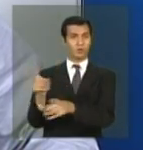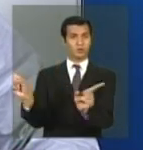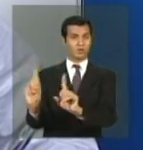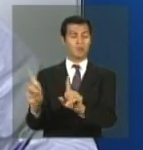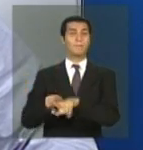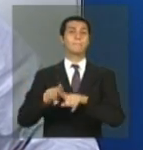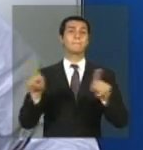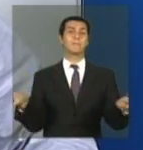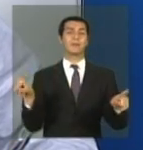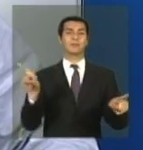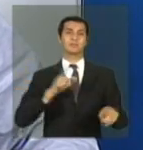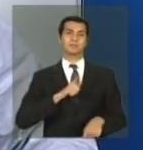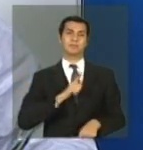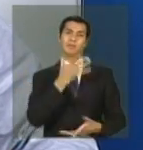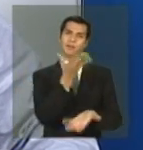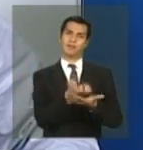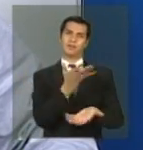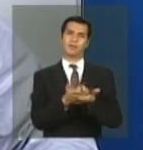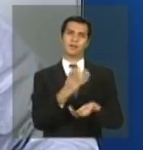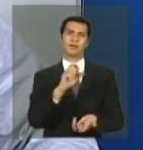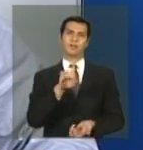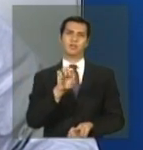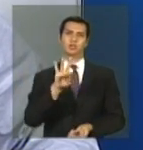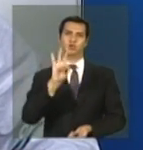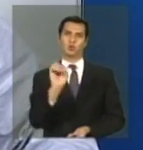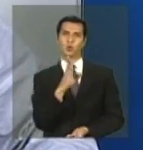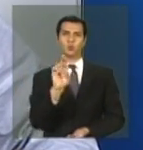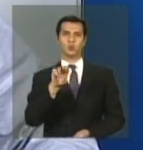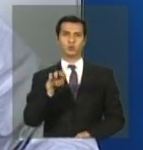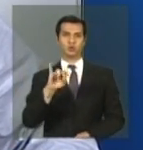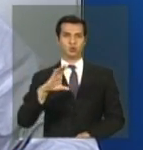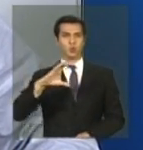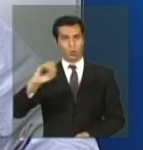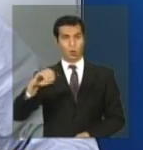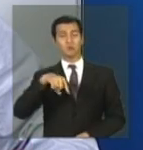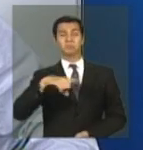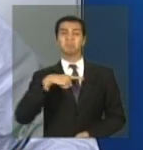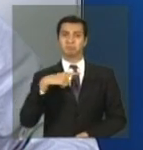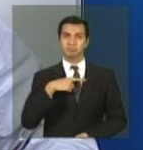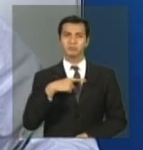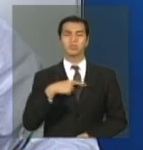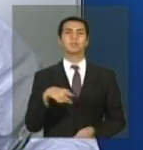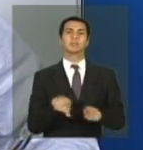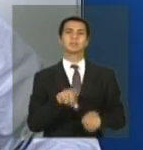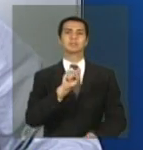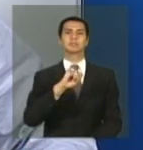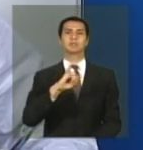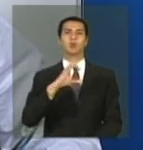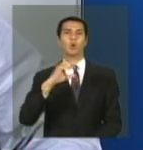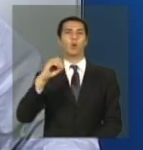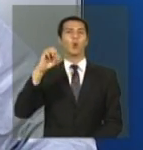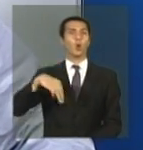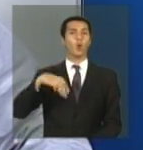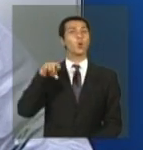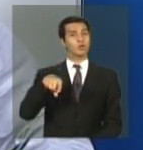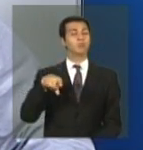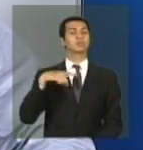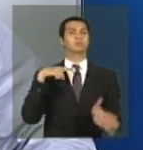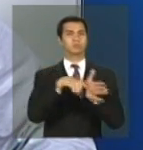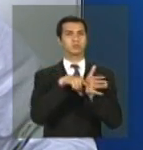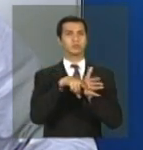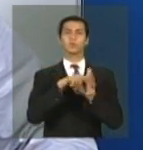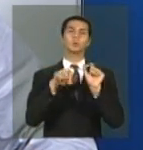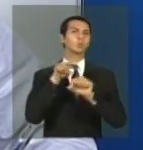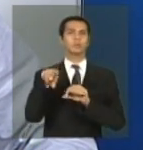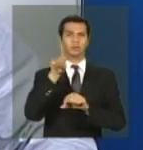cadastro único, nós temos um endereço. O SICOM, por exemplo, é uma ferramenta de trabalho muito importante. O SICOM, né, para aqueles que não conhecem, é o